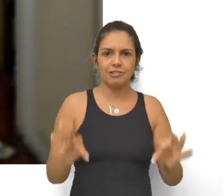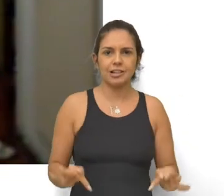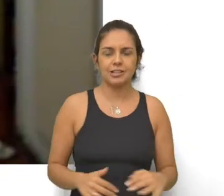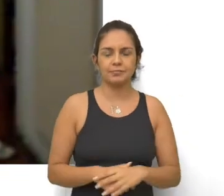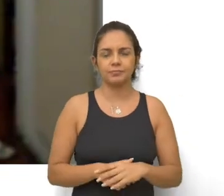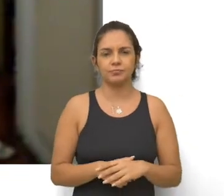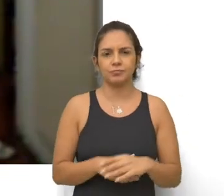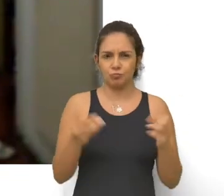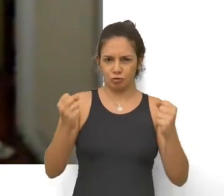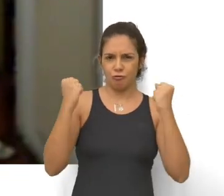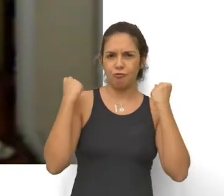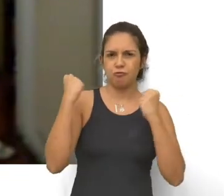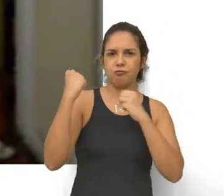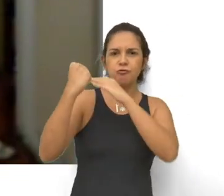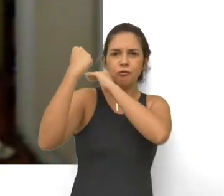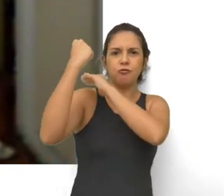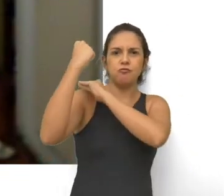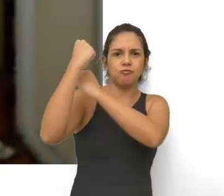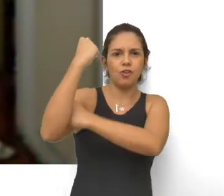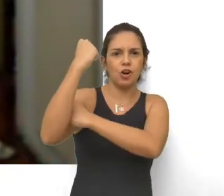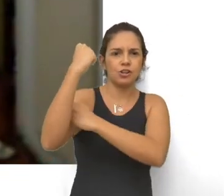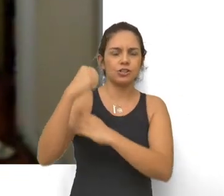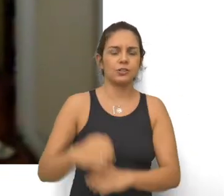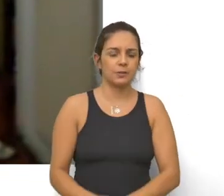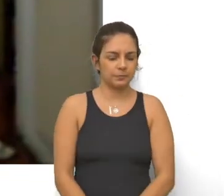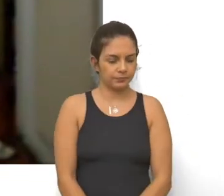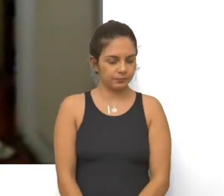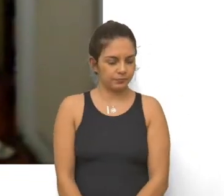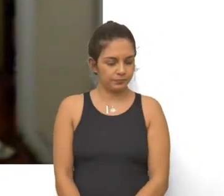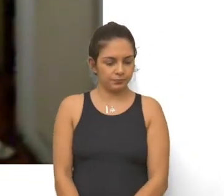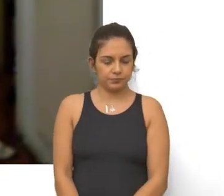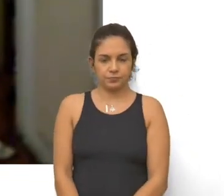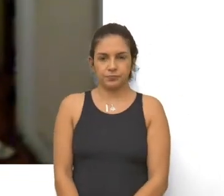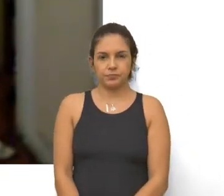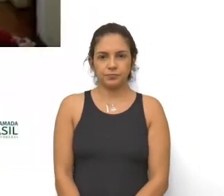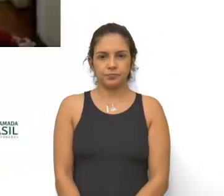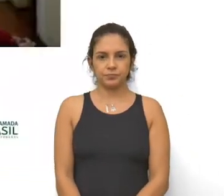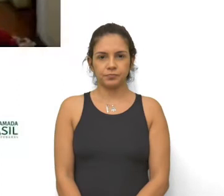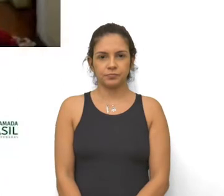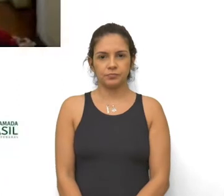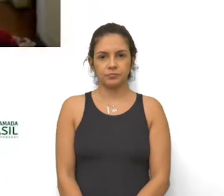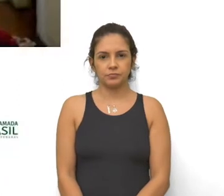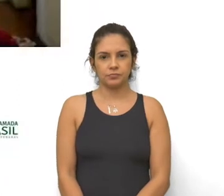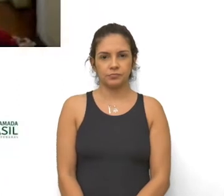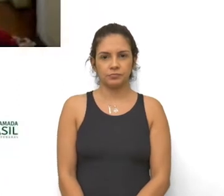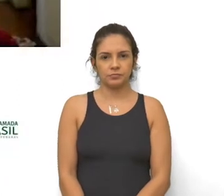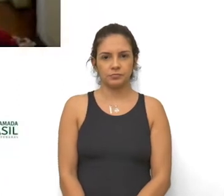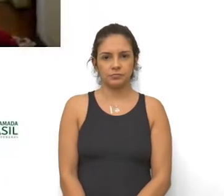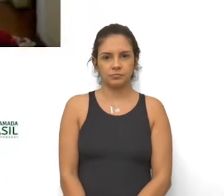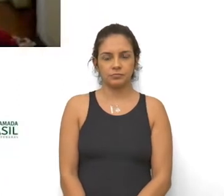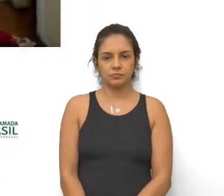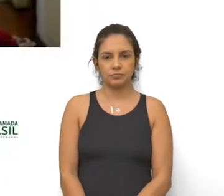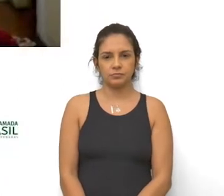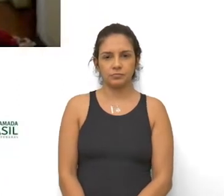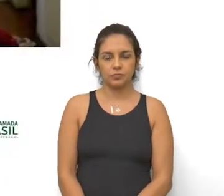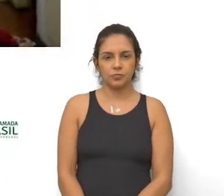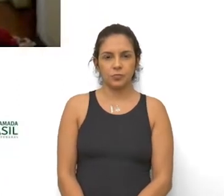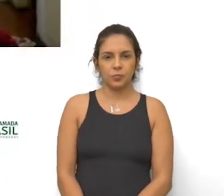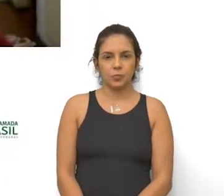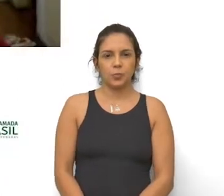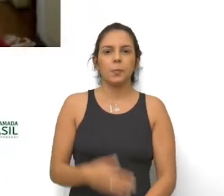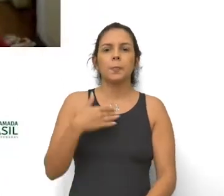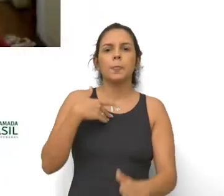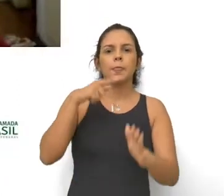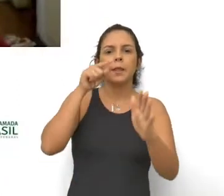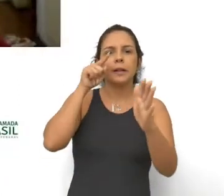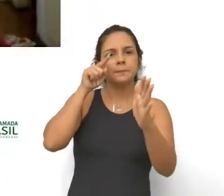como se fosse o avesso do ressentimento, né? Certo. E o que você conseguiu identificar no